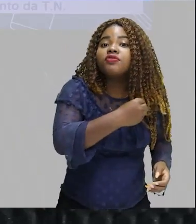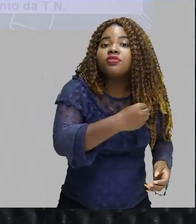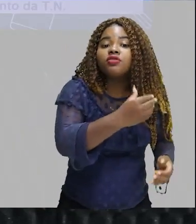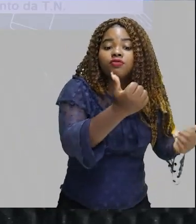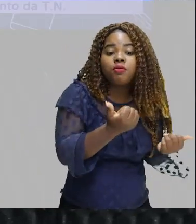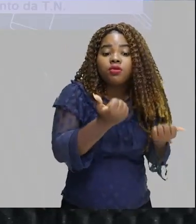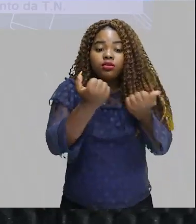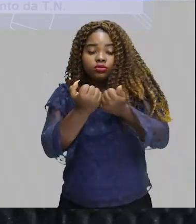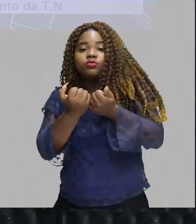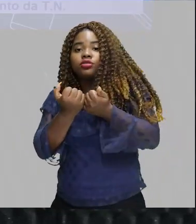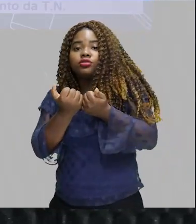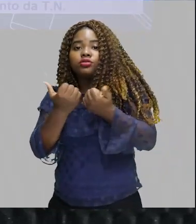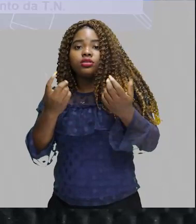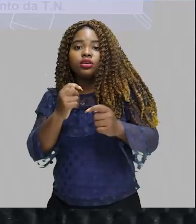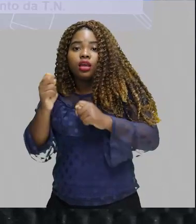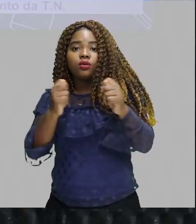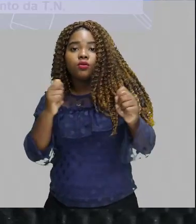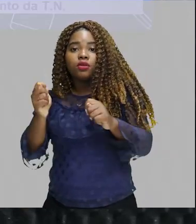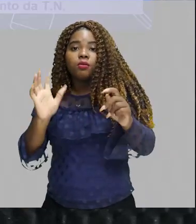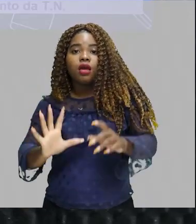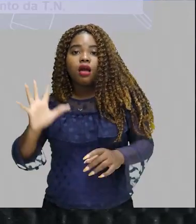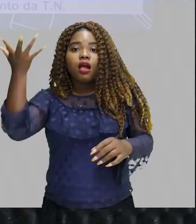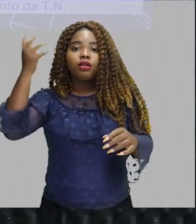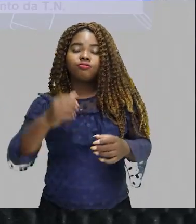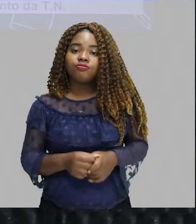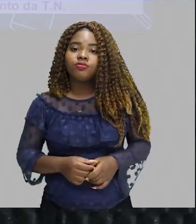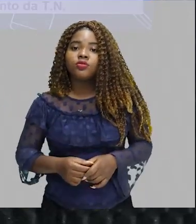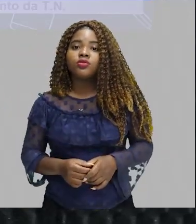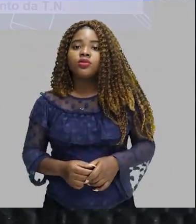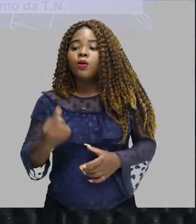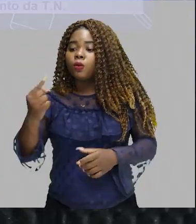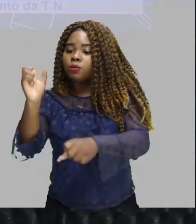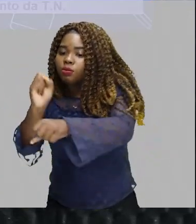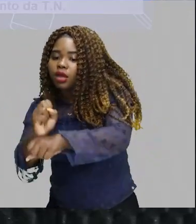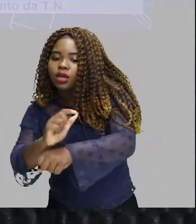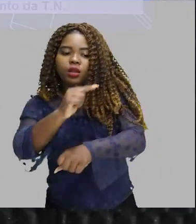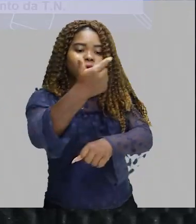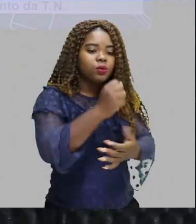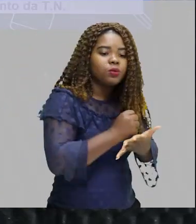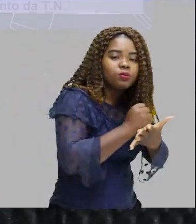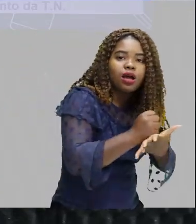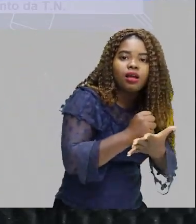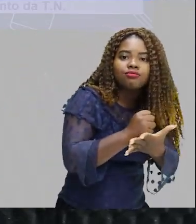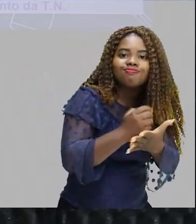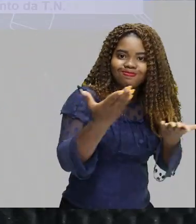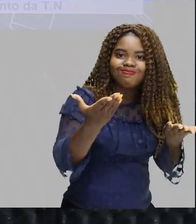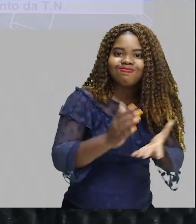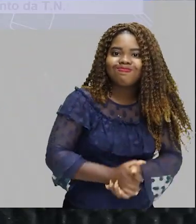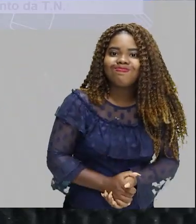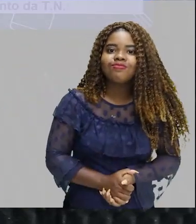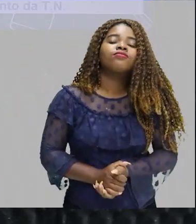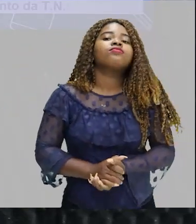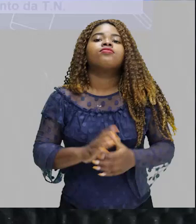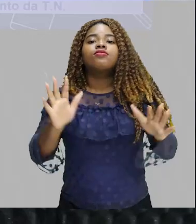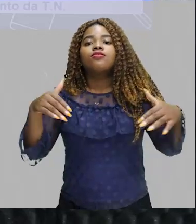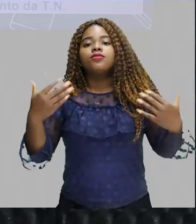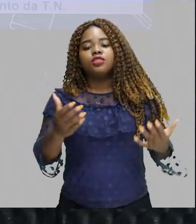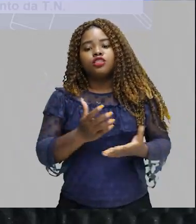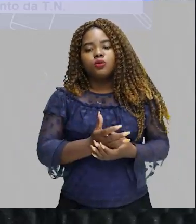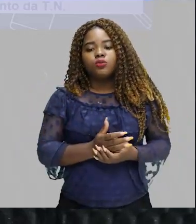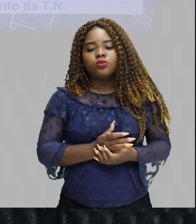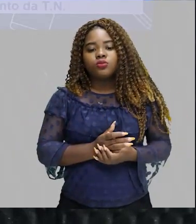E assim a economia flui, tá certo? Um para e o outro contribui. O que vem acontecendo, galera? Com a queda da taxa